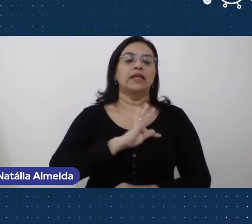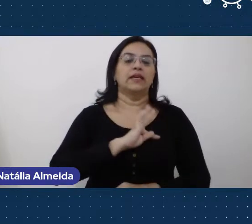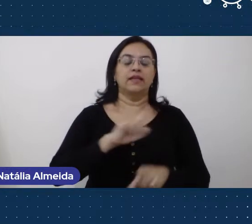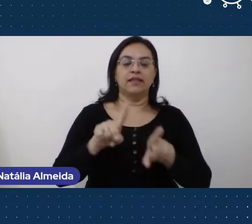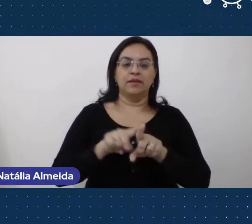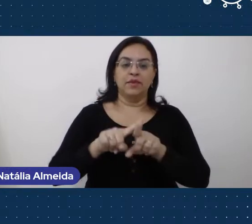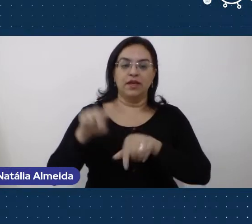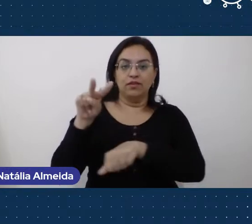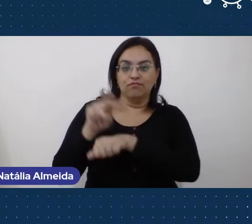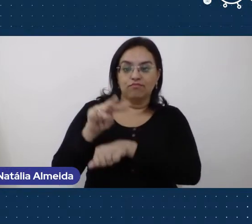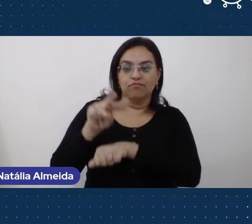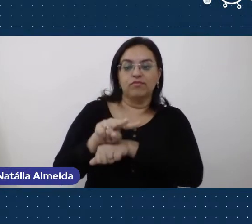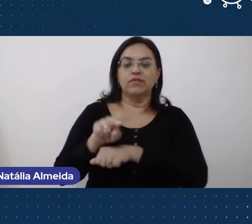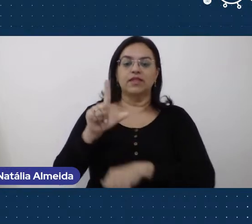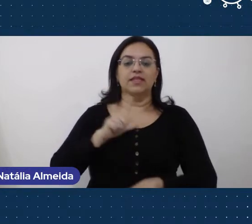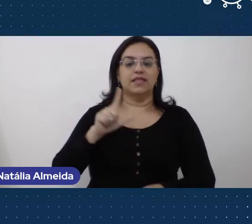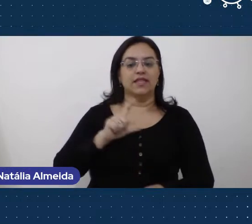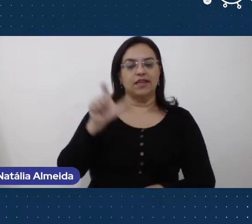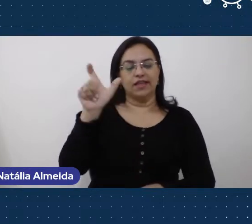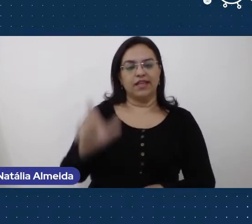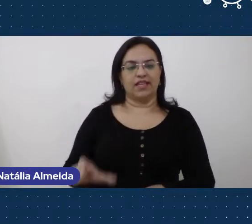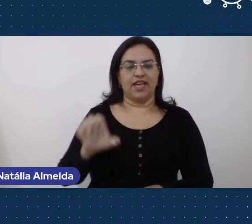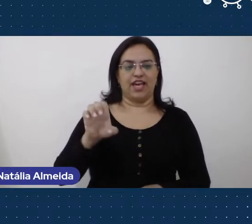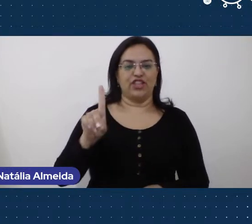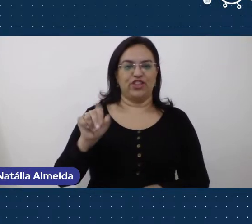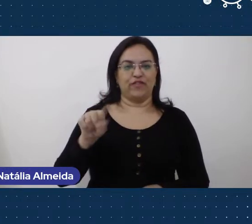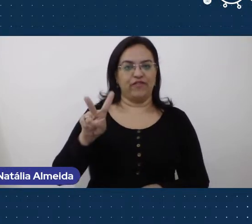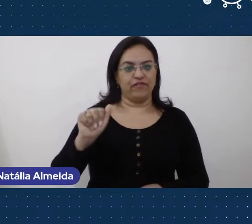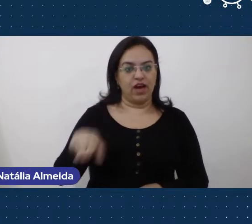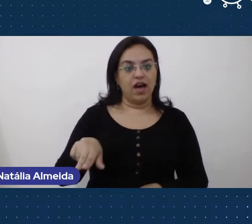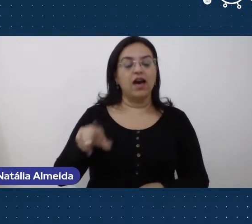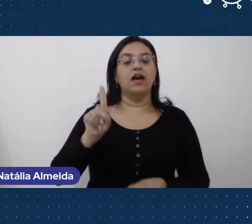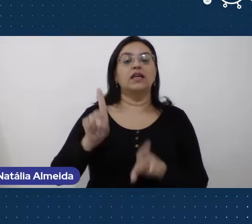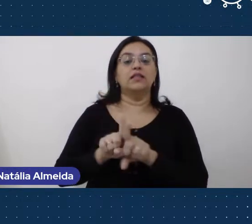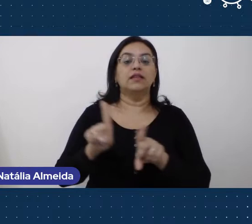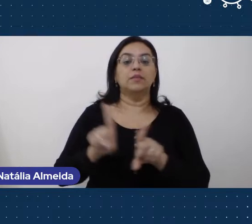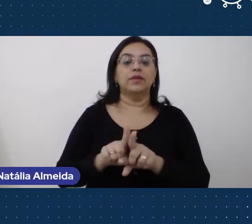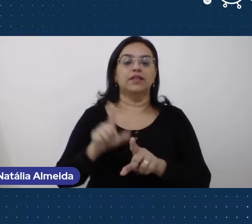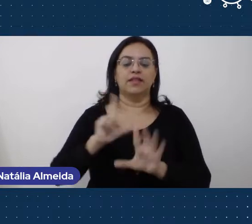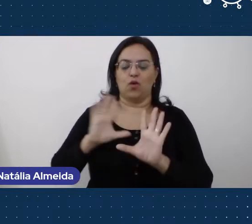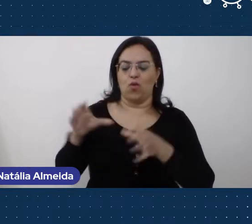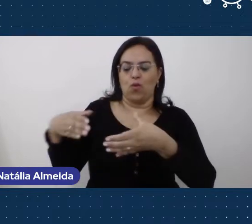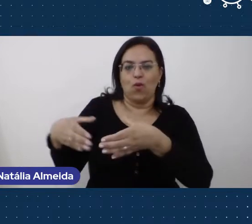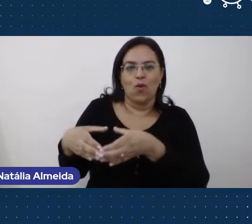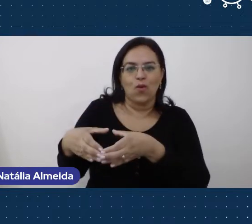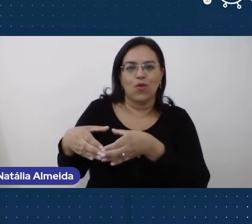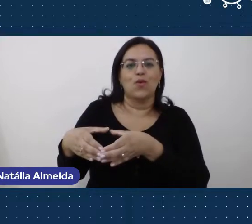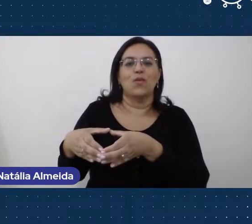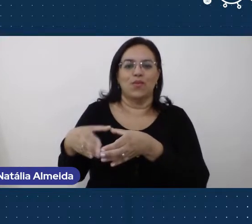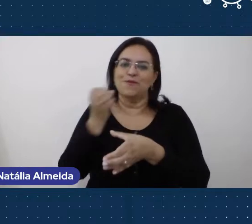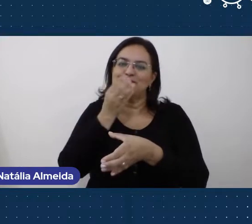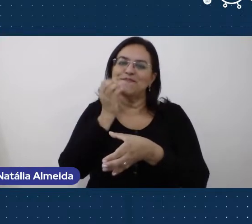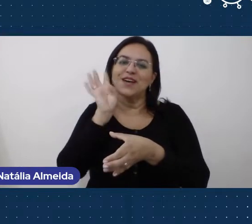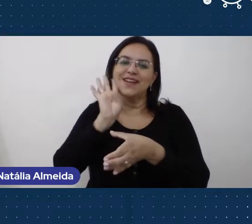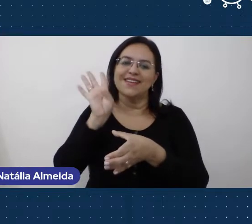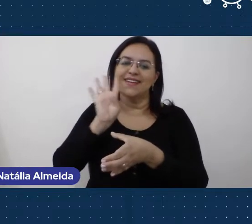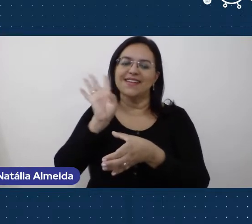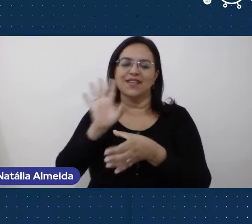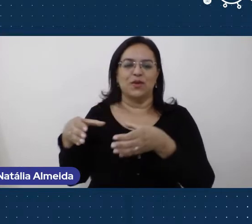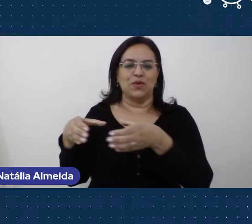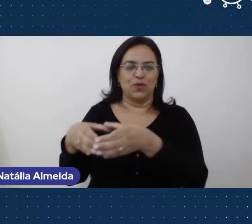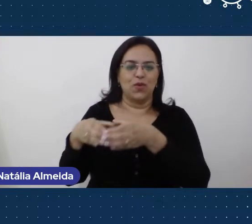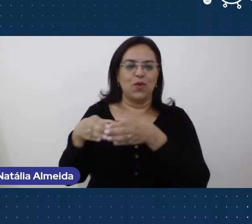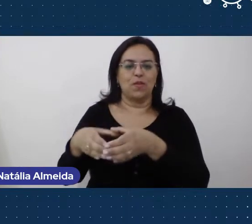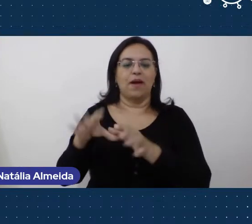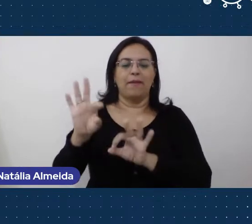está o meu colega Edvander Pires, meu diretor. E também tem uma turminha, uma galerinha legal aí de social media,